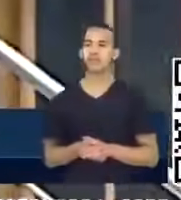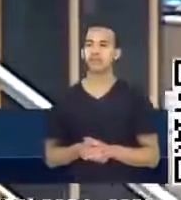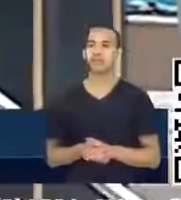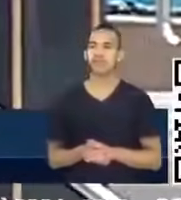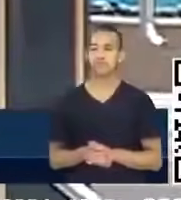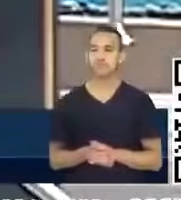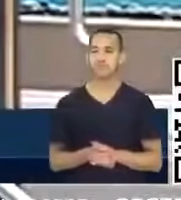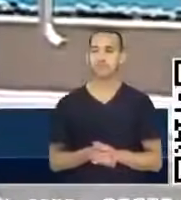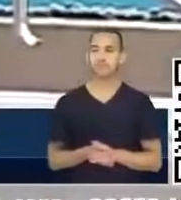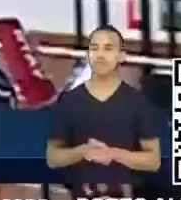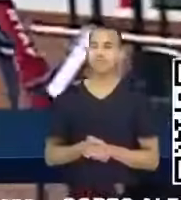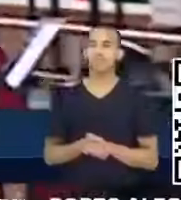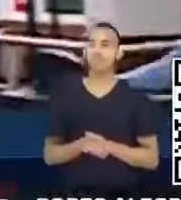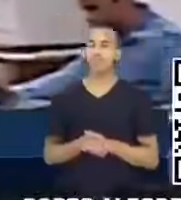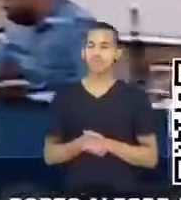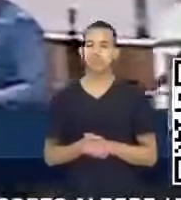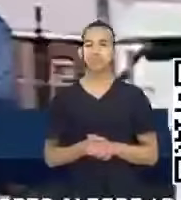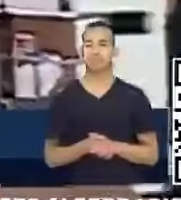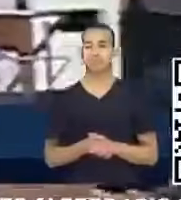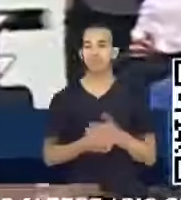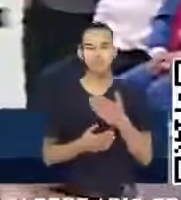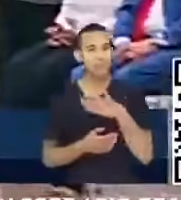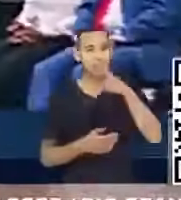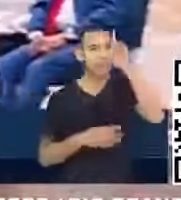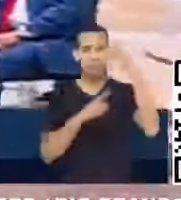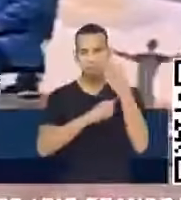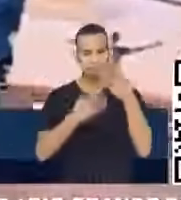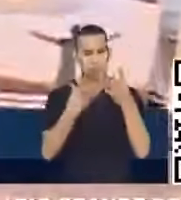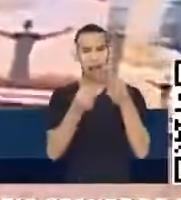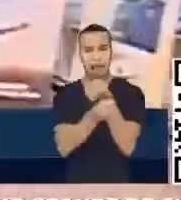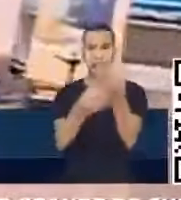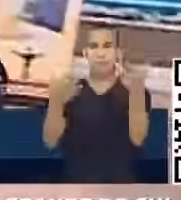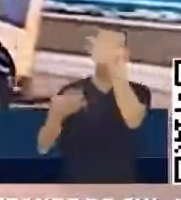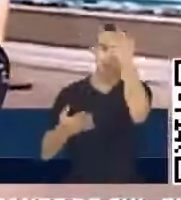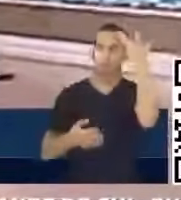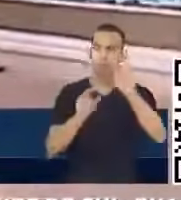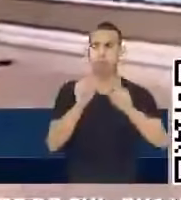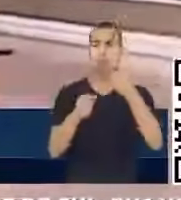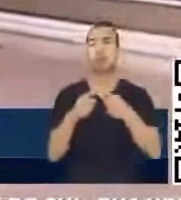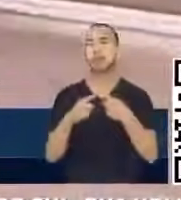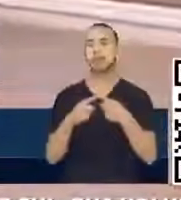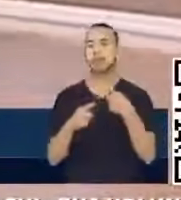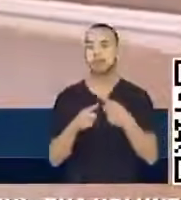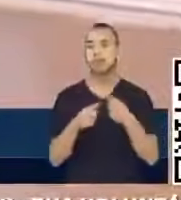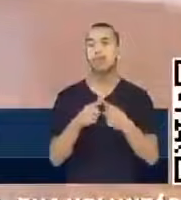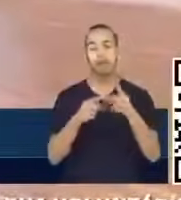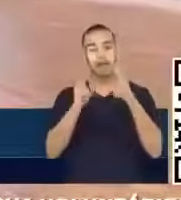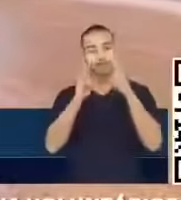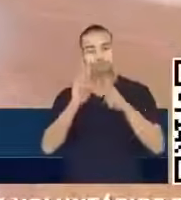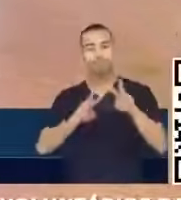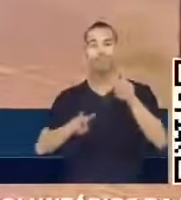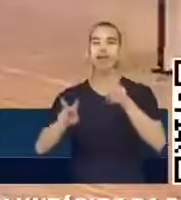São Benedito da das catacumba me ajuda é porque é porque ela ela